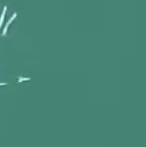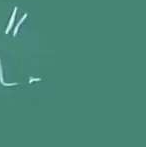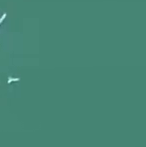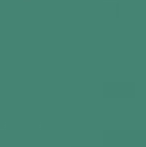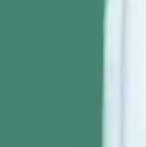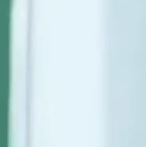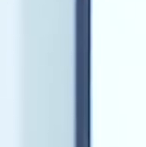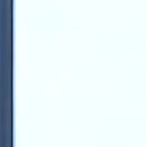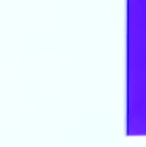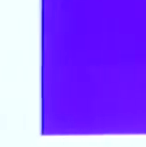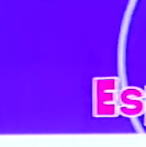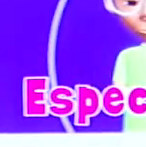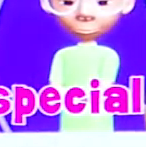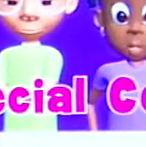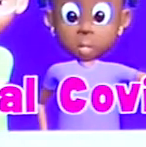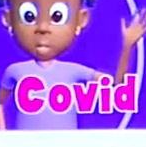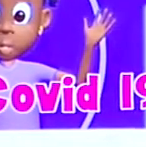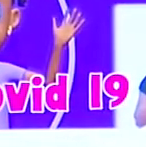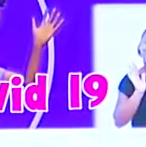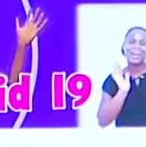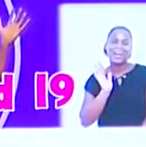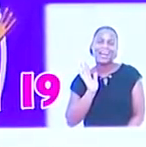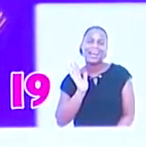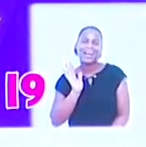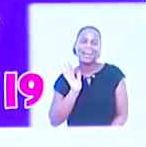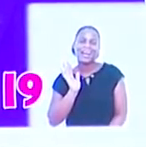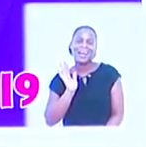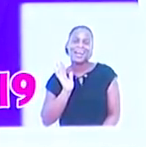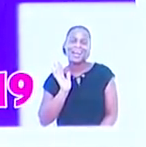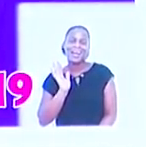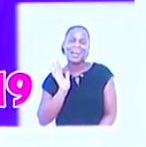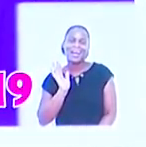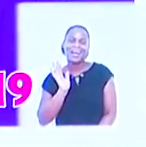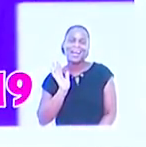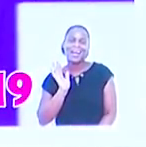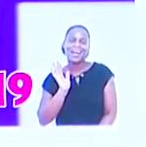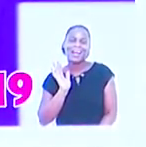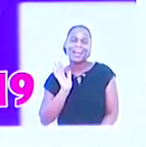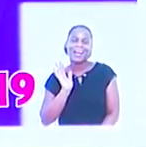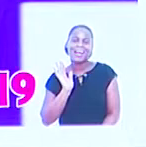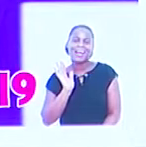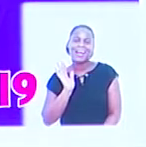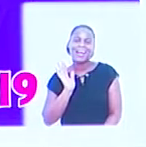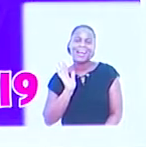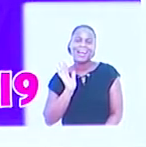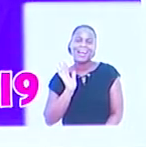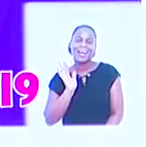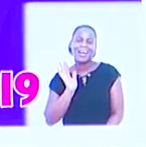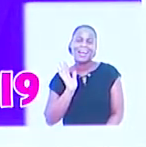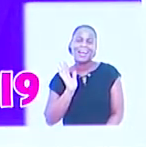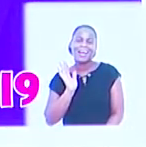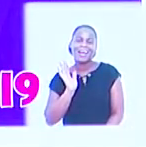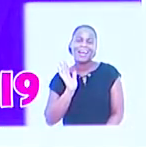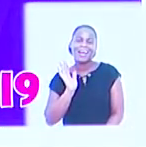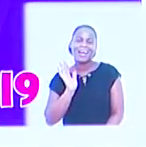agora Minhas meninas e meus meninos nós vamos